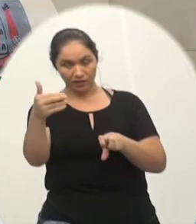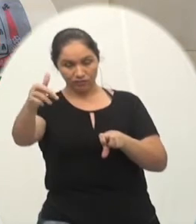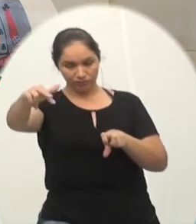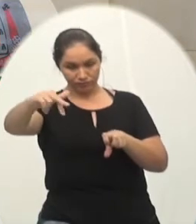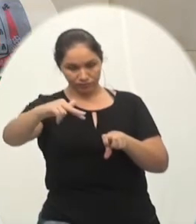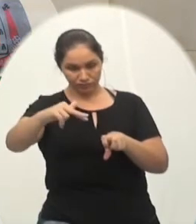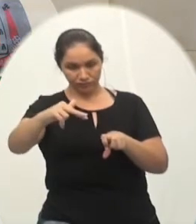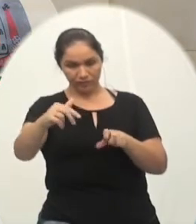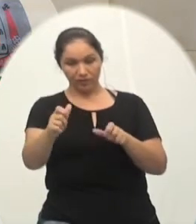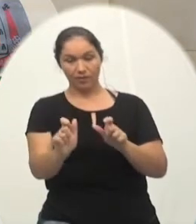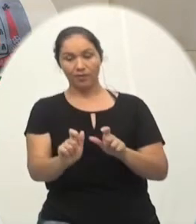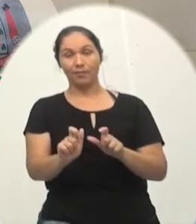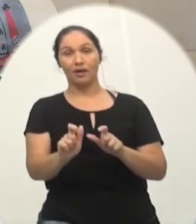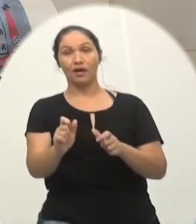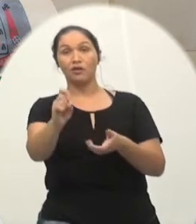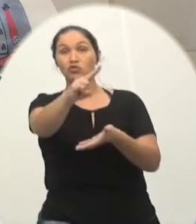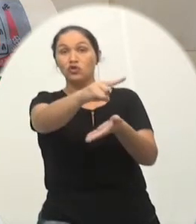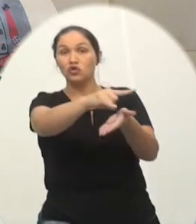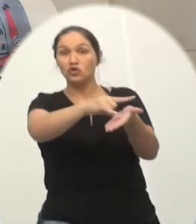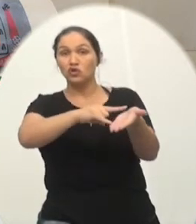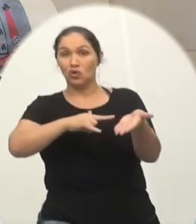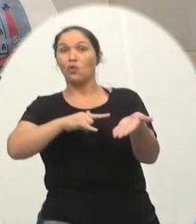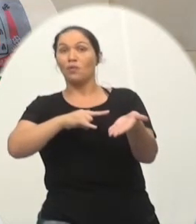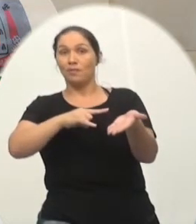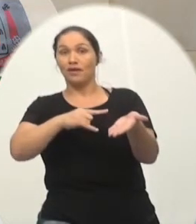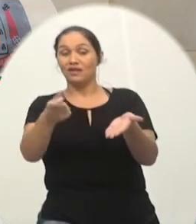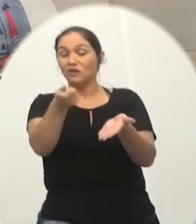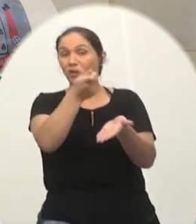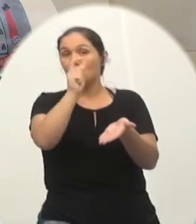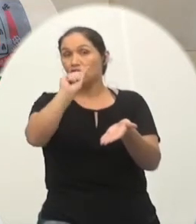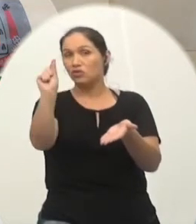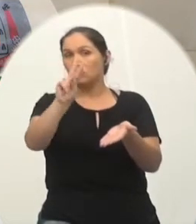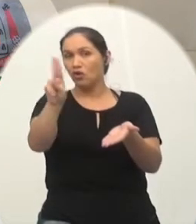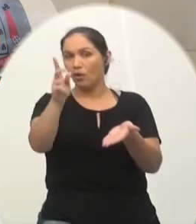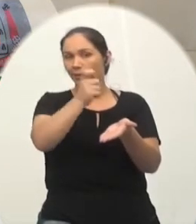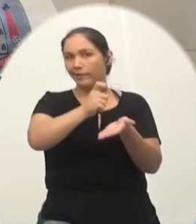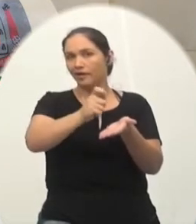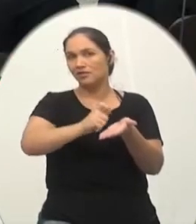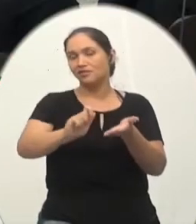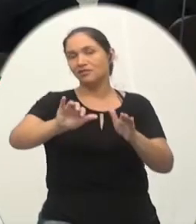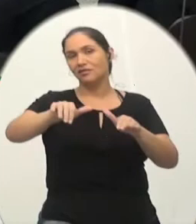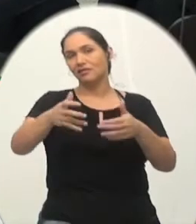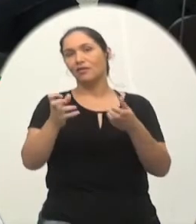posse e assumirem seus respectivos lugares.